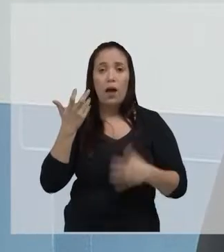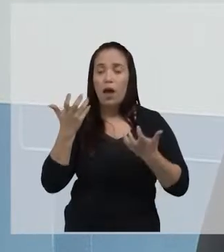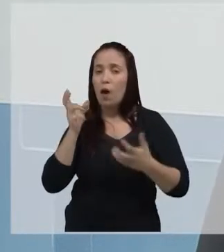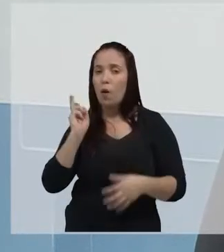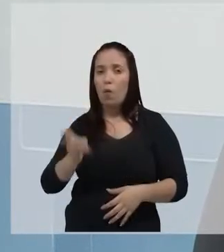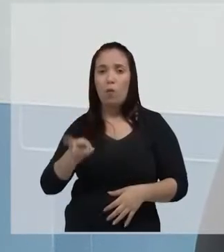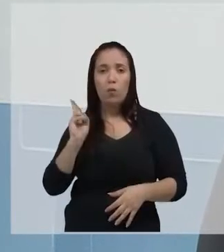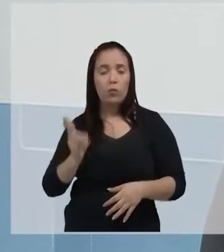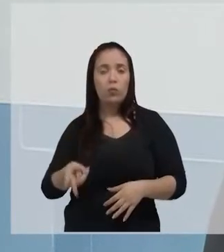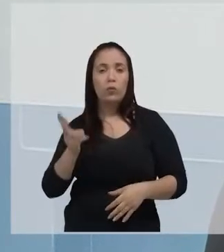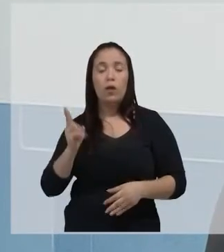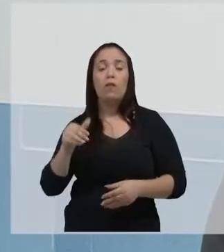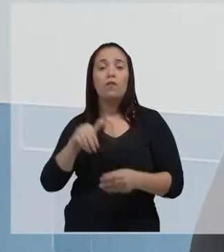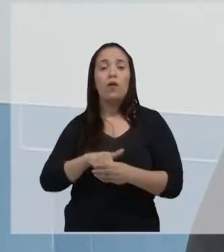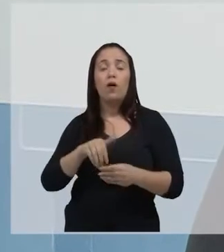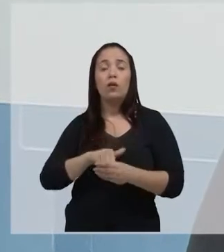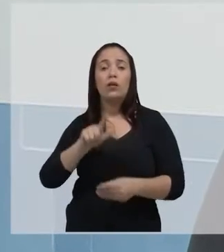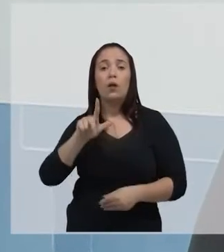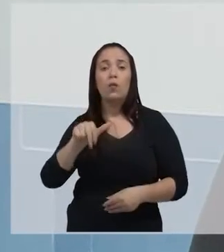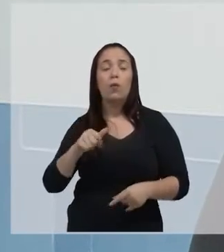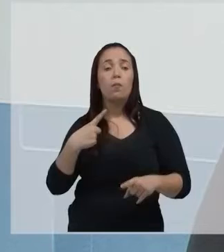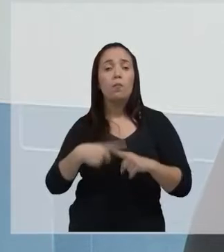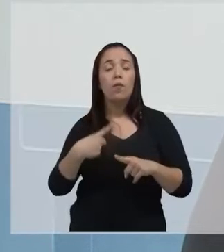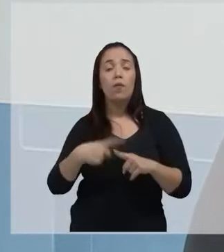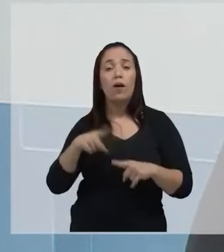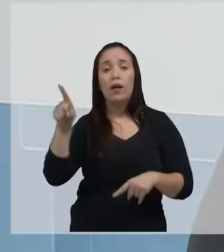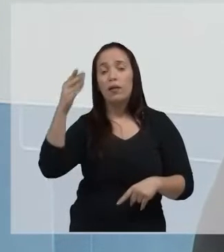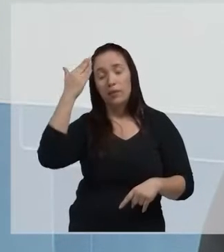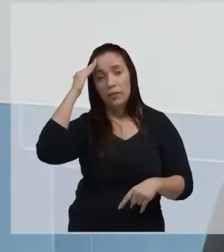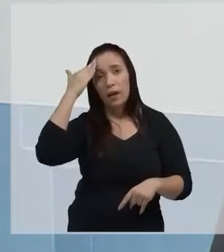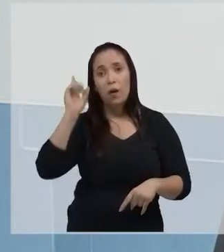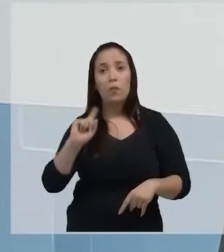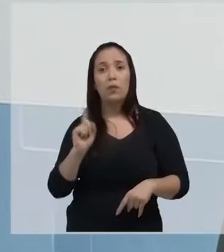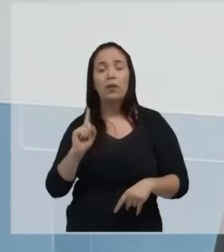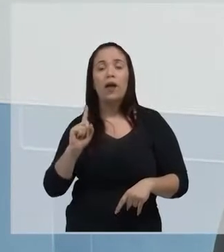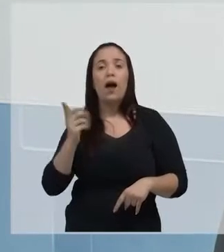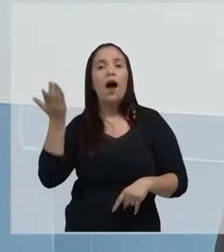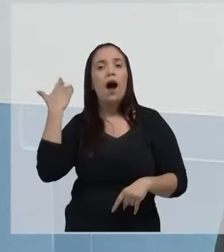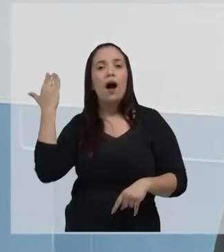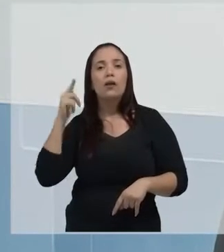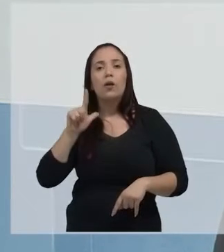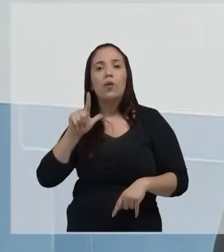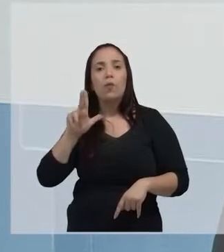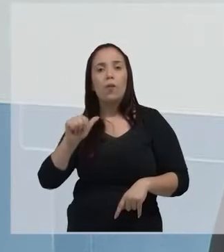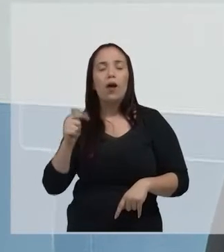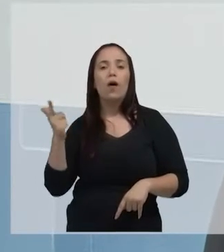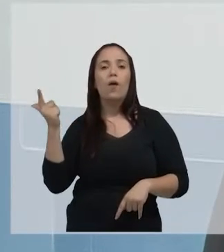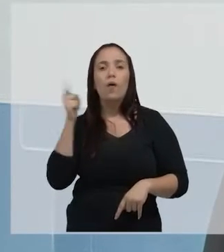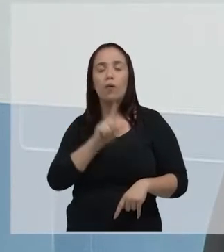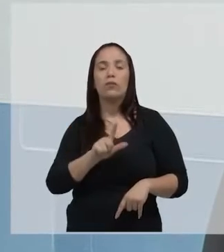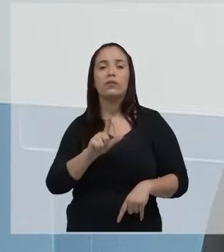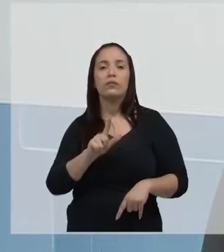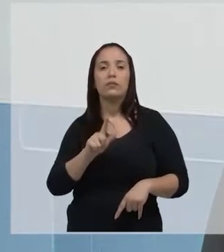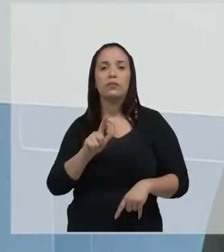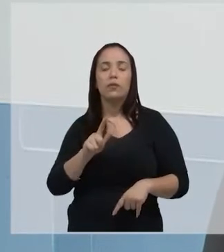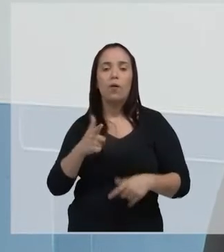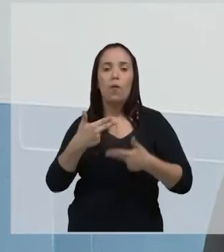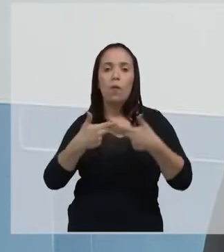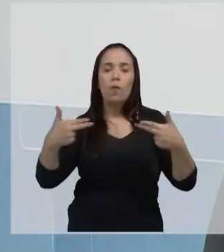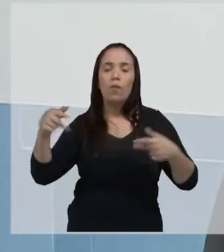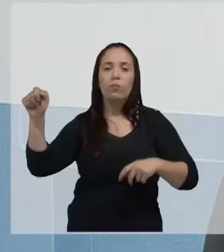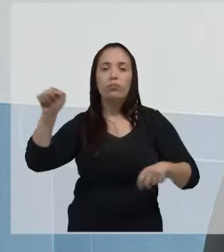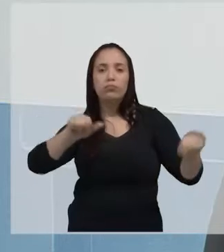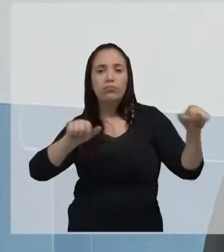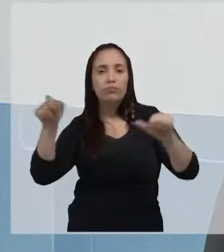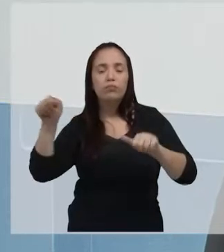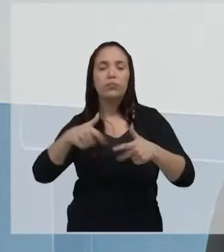que é que falam o Lula? Porque eles não entendem que deu certo no tempo do Lula. Deu. Por que deu?